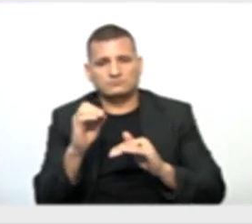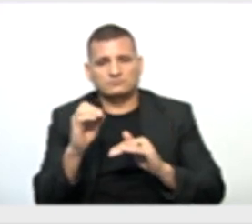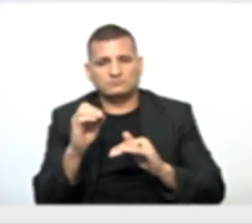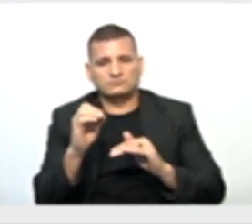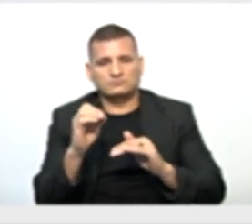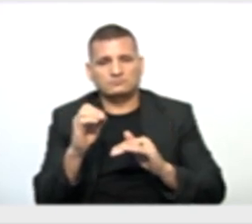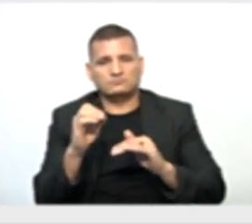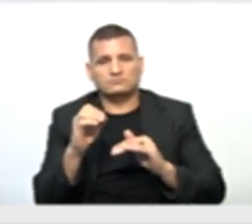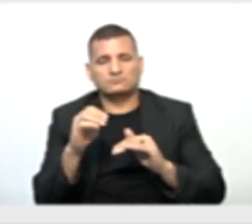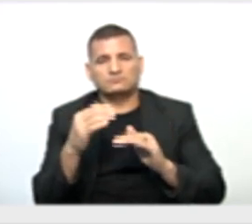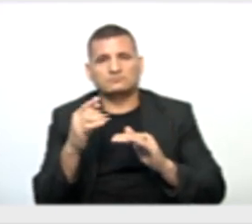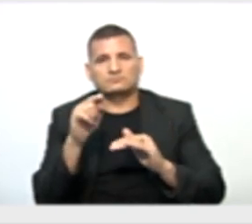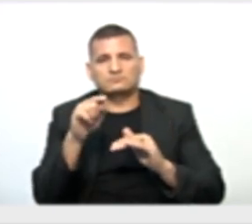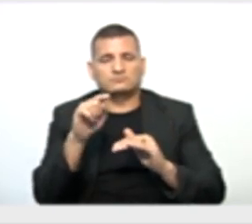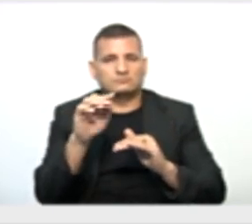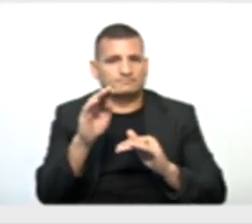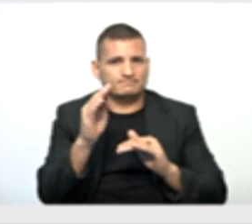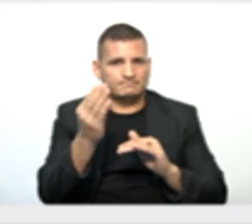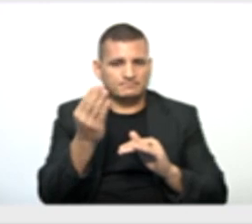então isso aqui vai dar false.